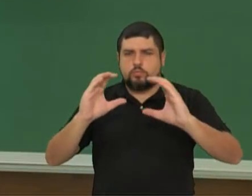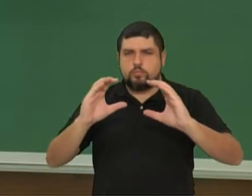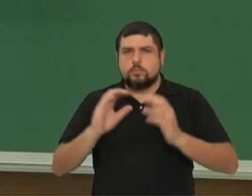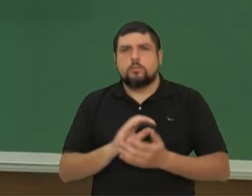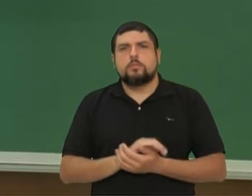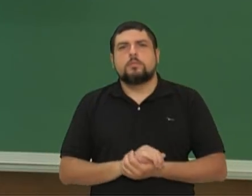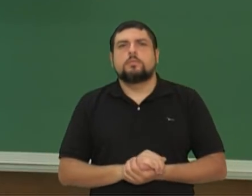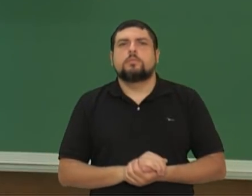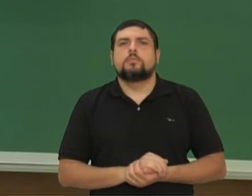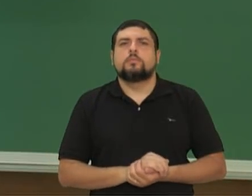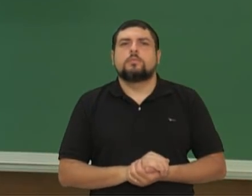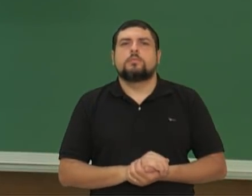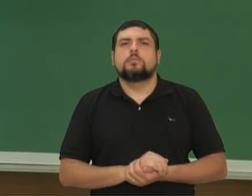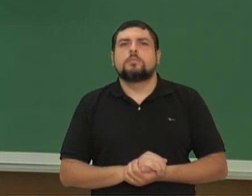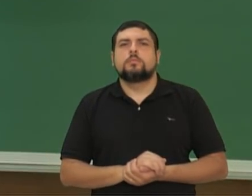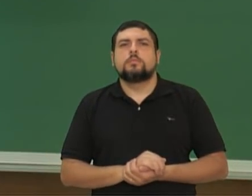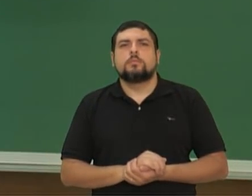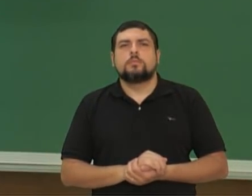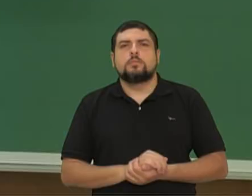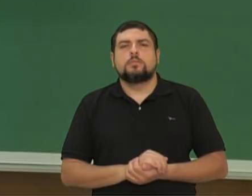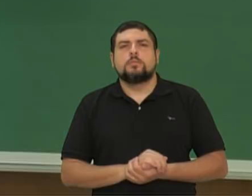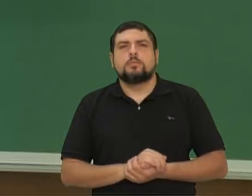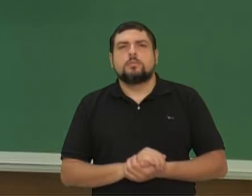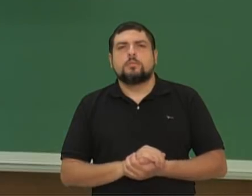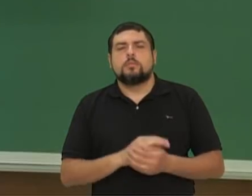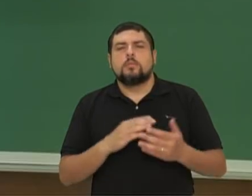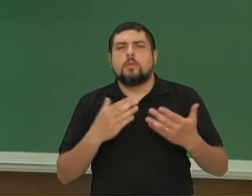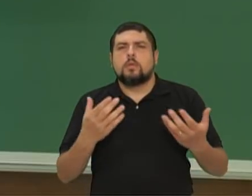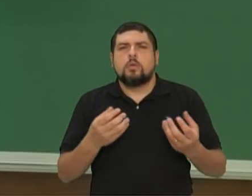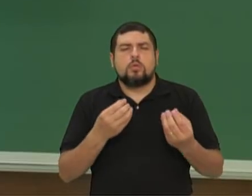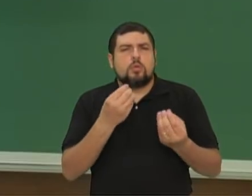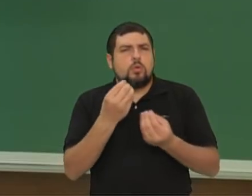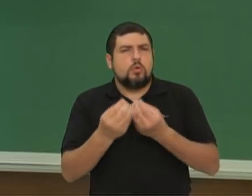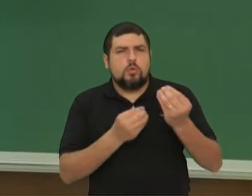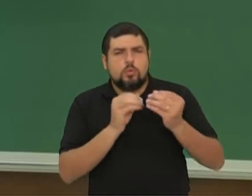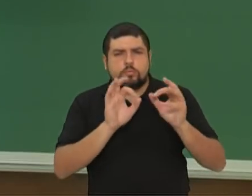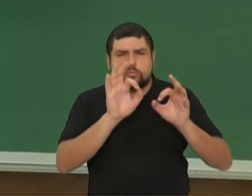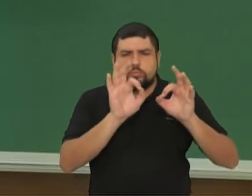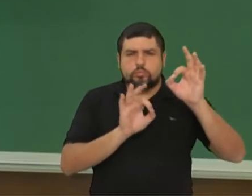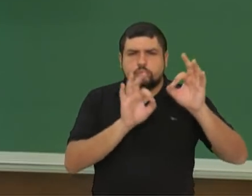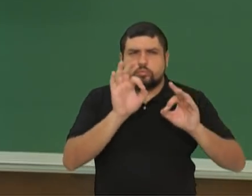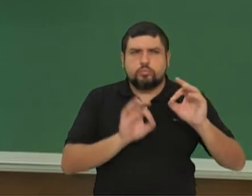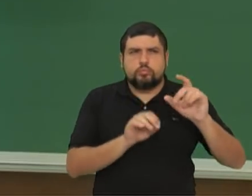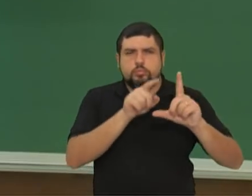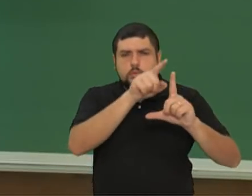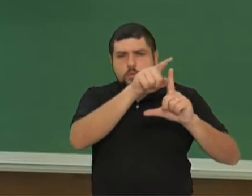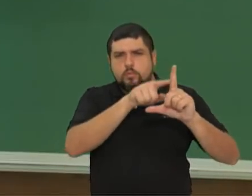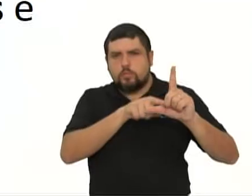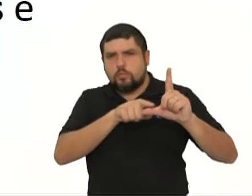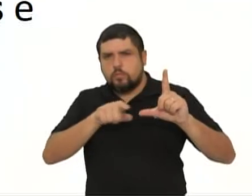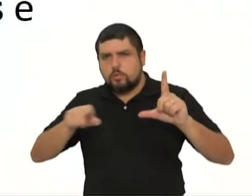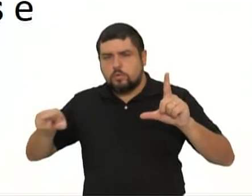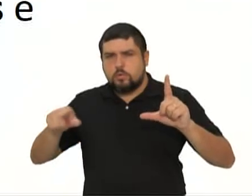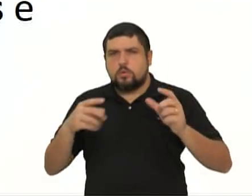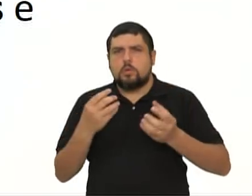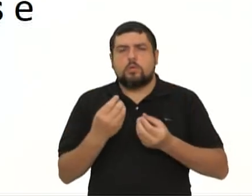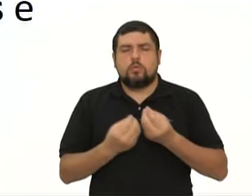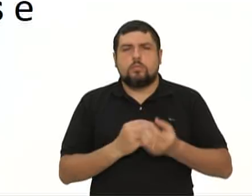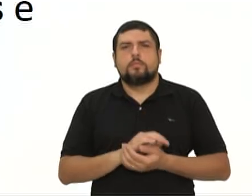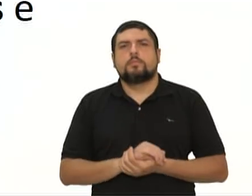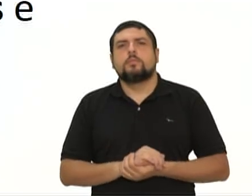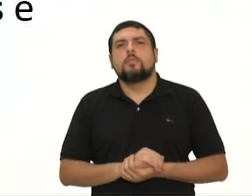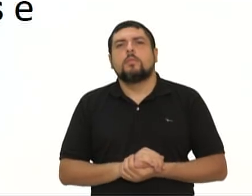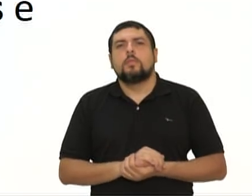certo? E como que é essa construção gráfica da função exponencial? A